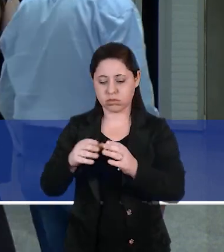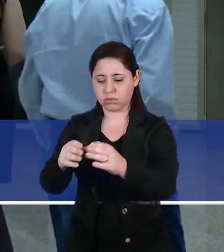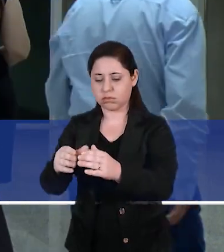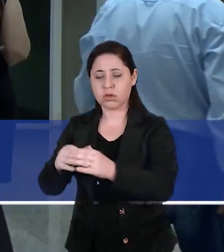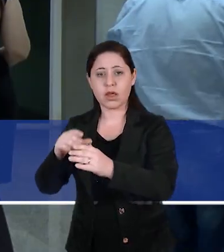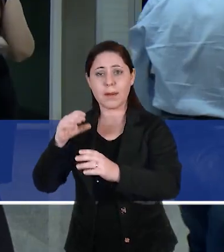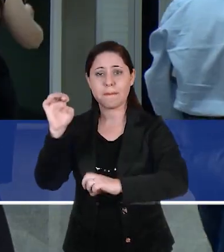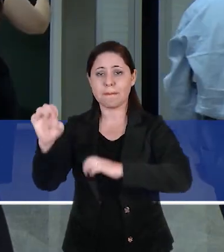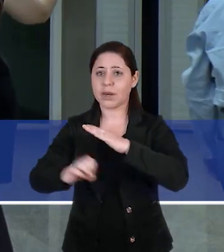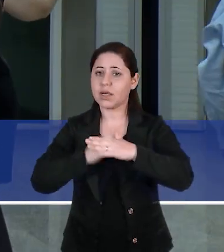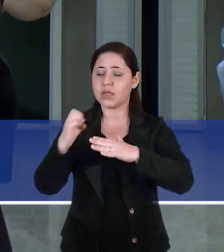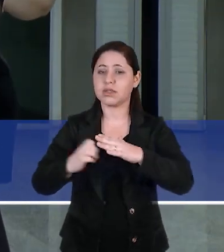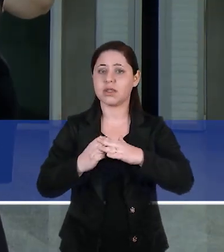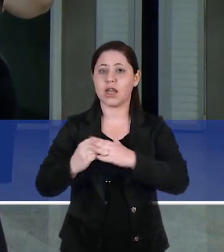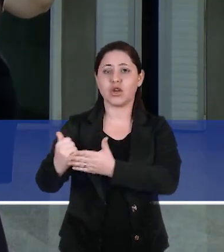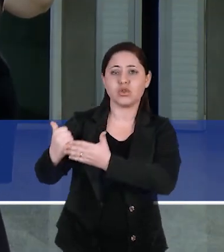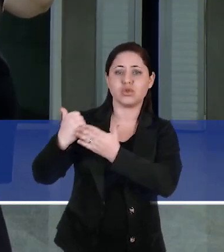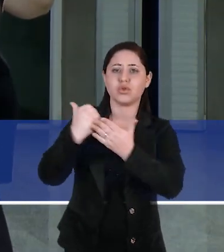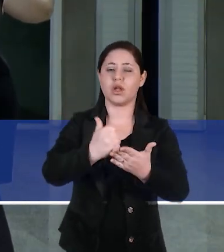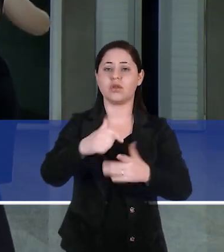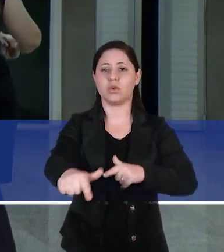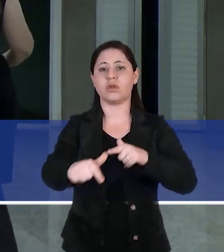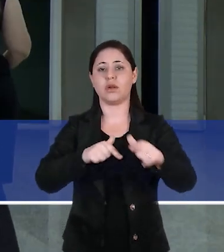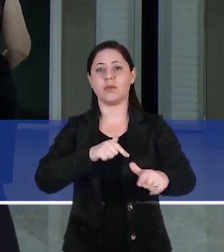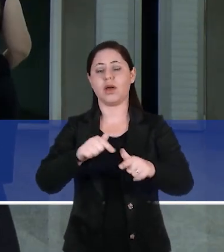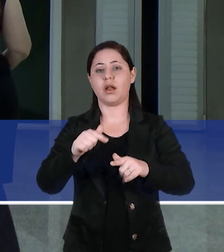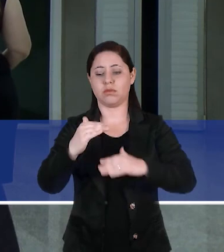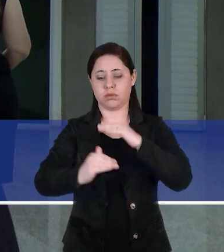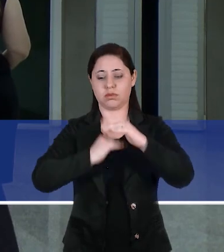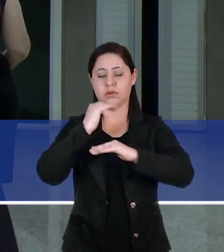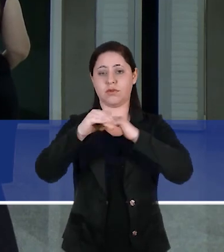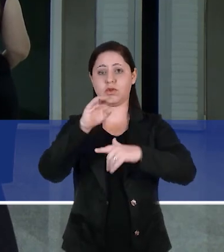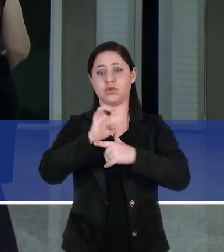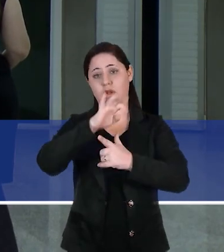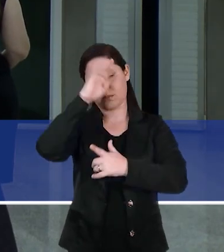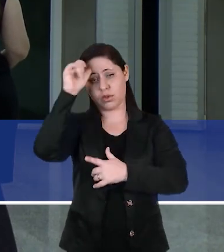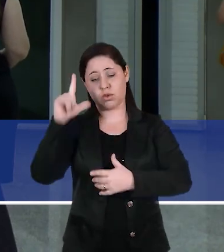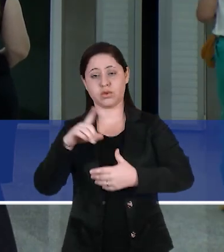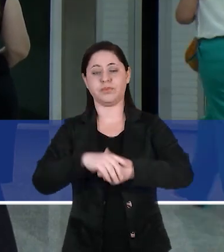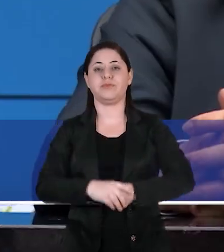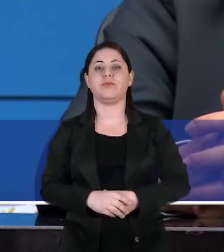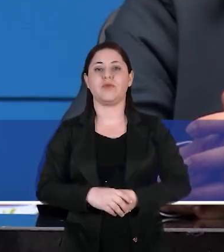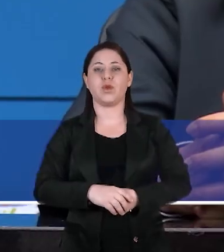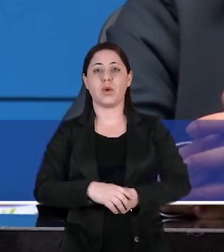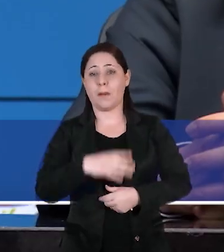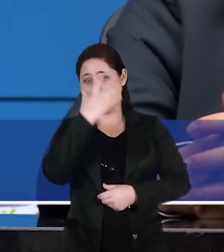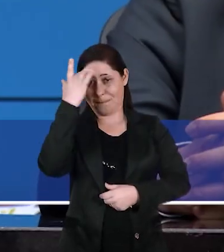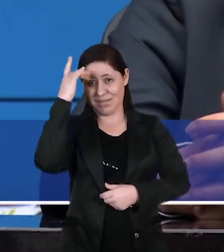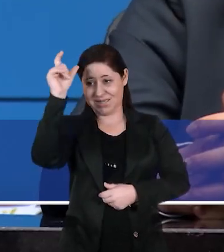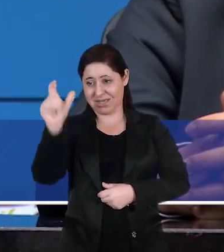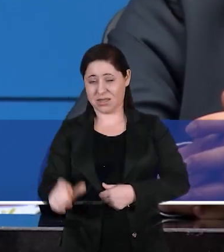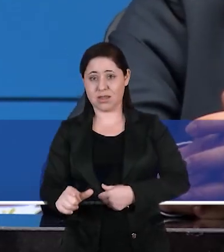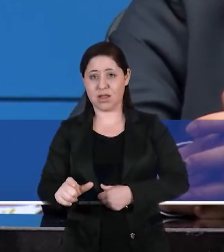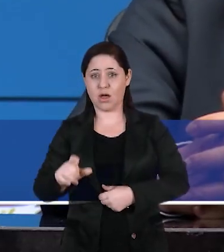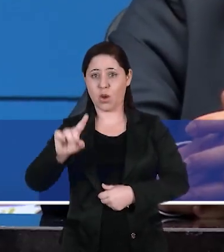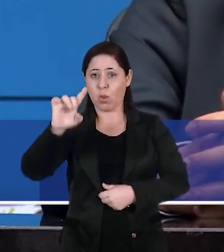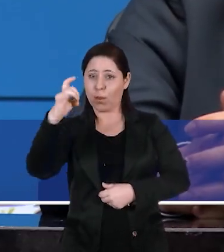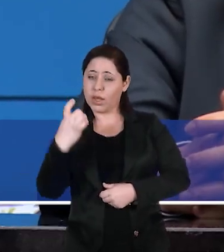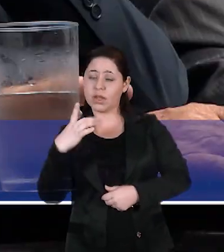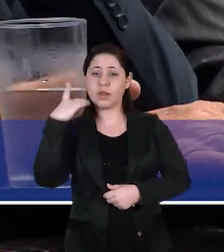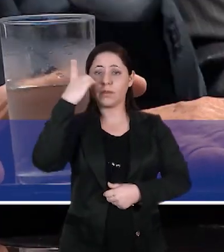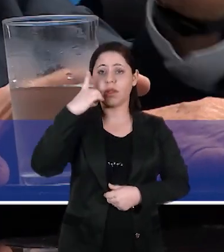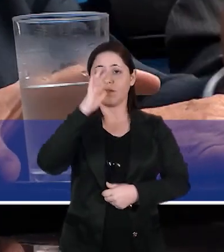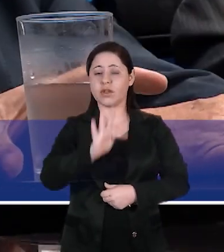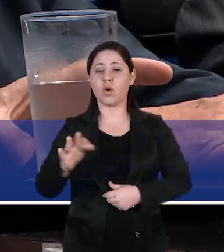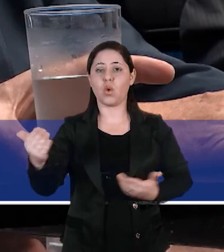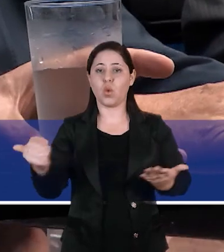na sua parcela, cada um dando o fruto do seu trabalho para o progresso e desenvolvimento do Mato Grosso do Sul. Um dos agraciados foi o ex-deputado